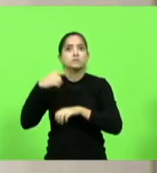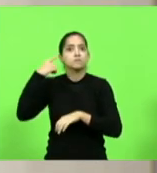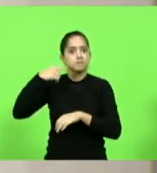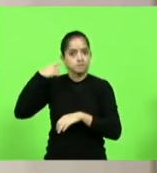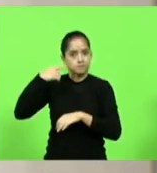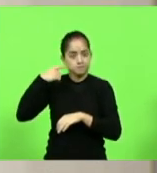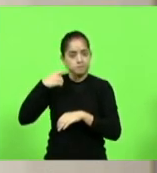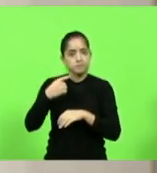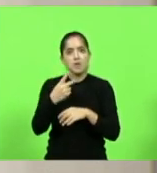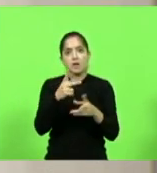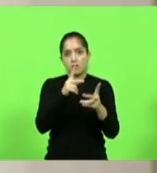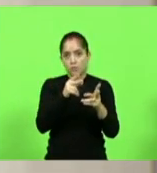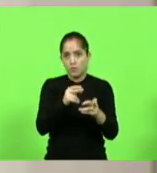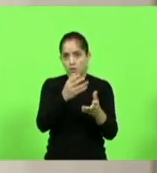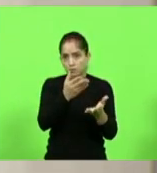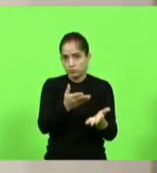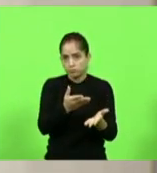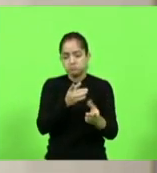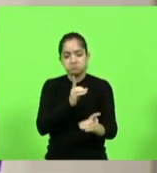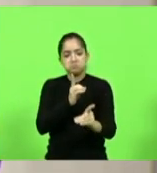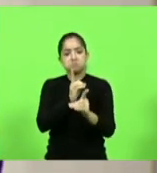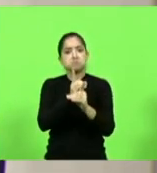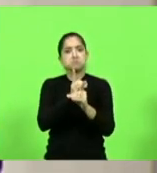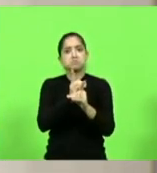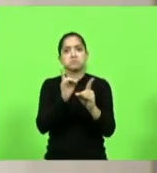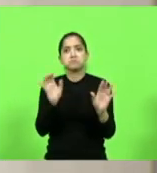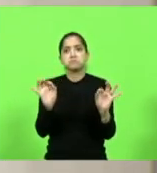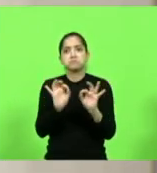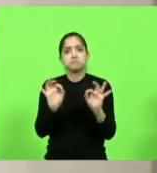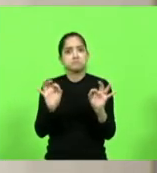como Vossa Excelência, e não encontrei